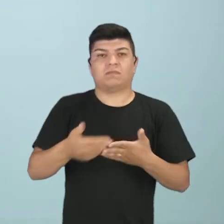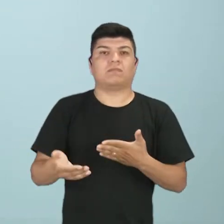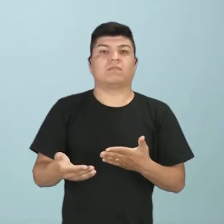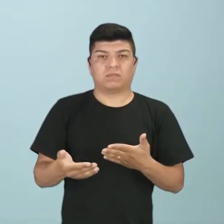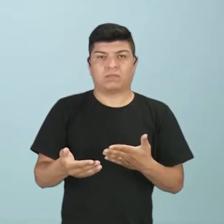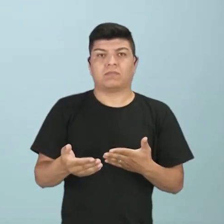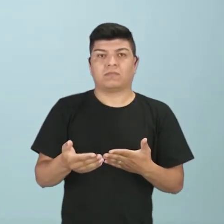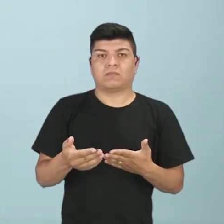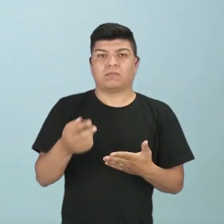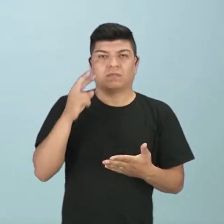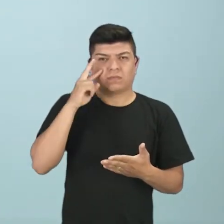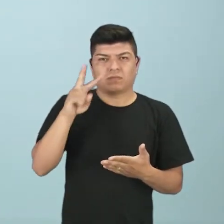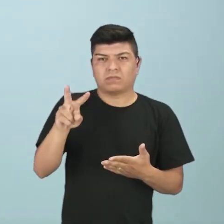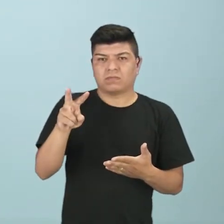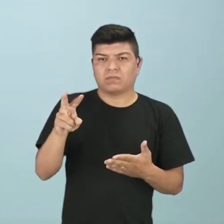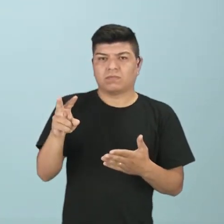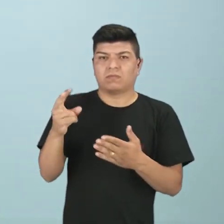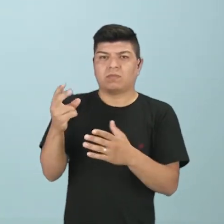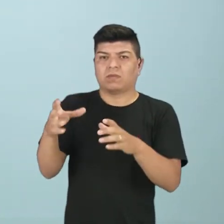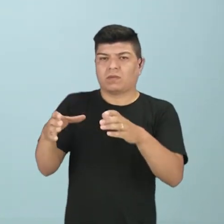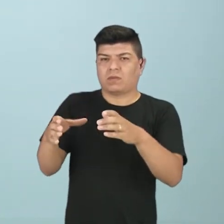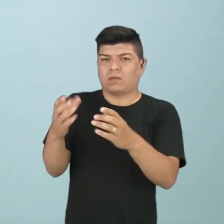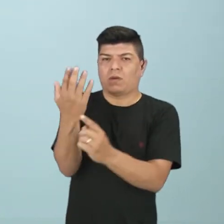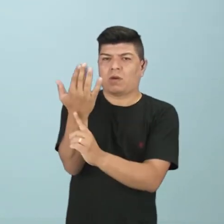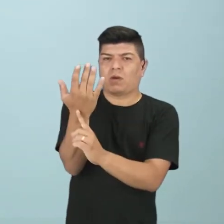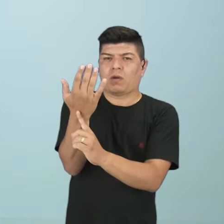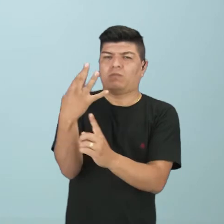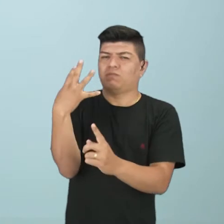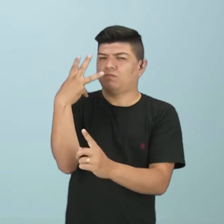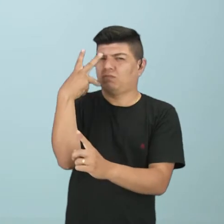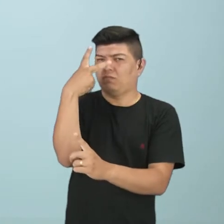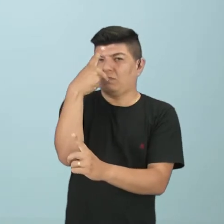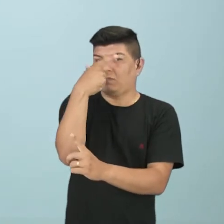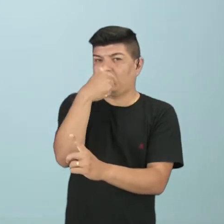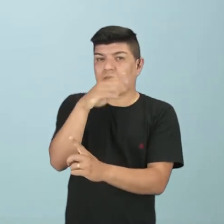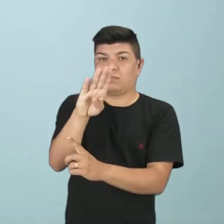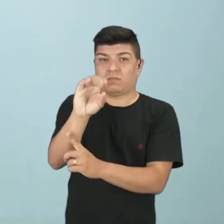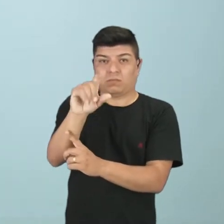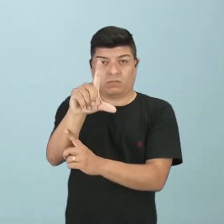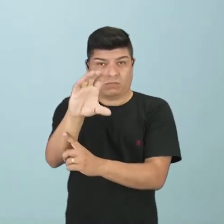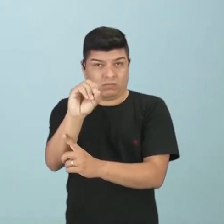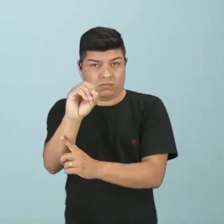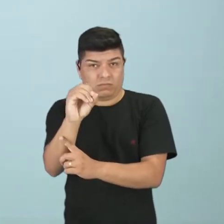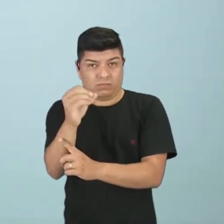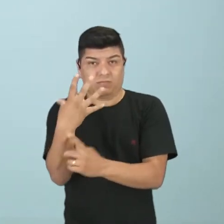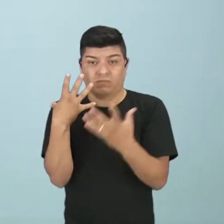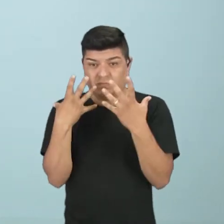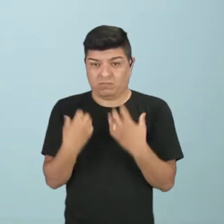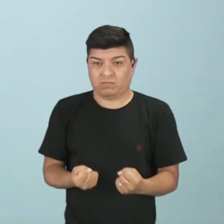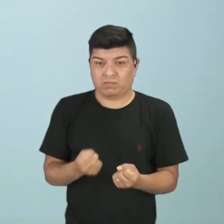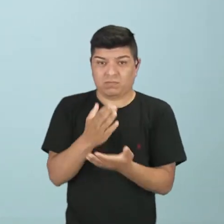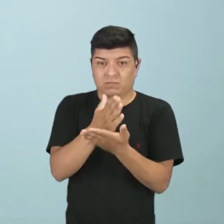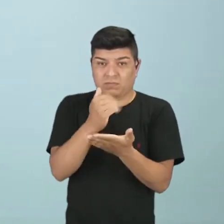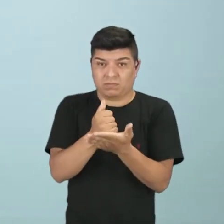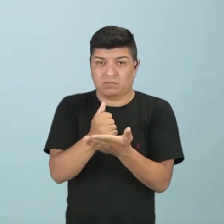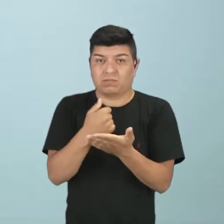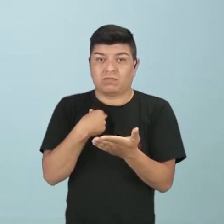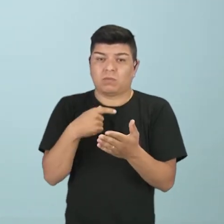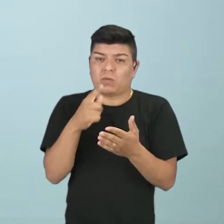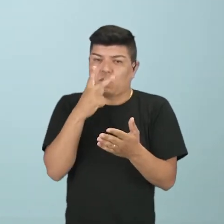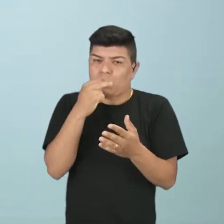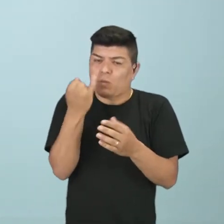outra, e que você ali vê aquele bolo bonito, grande inclusive, e quando chega a sua vez de receber sua fatia, você recebe